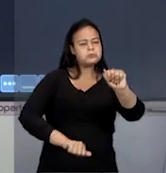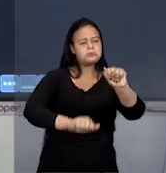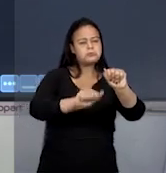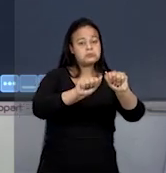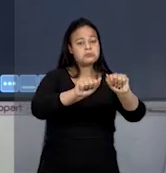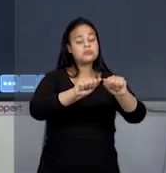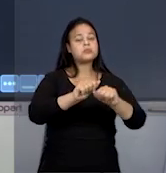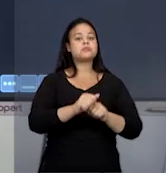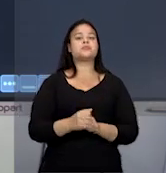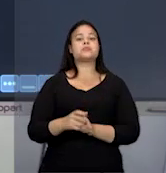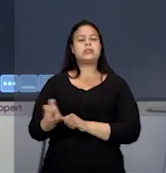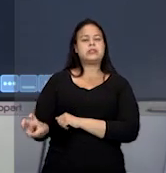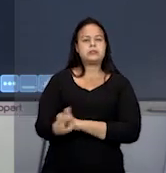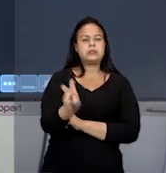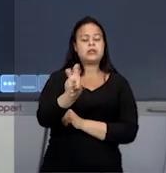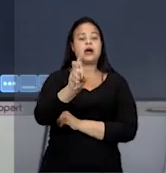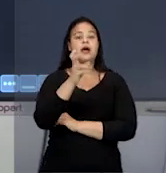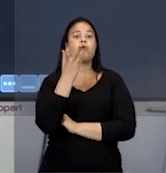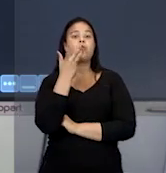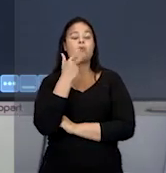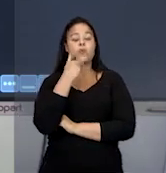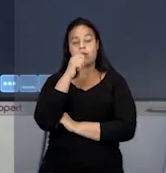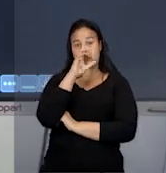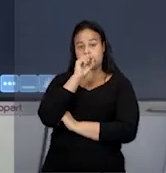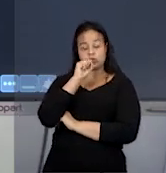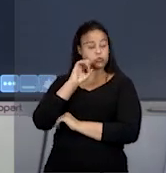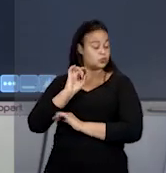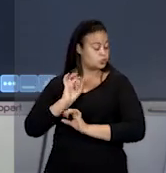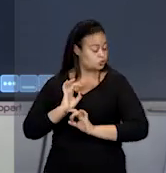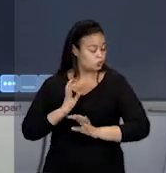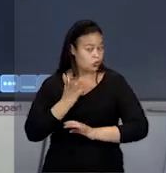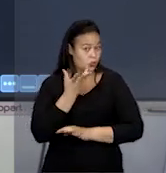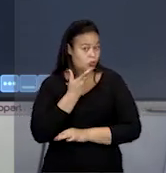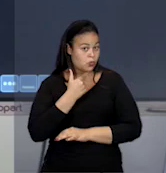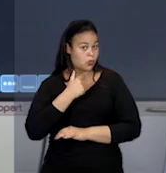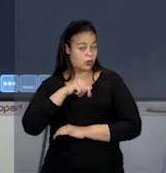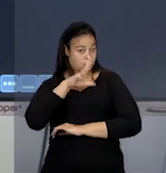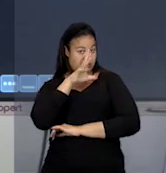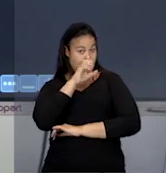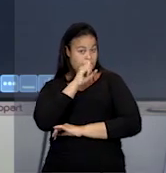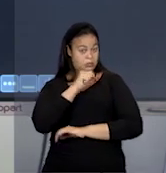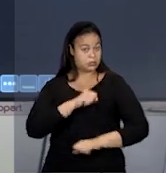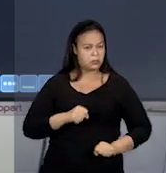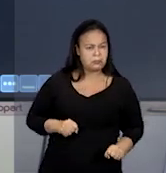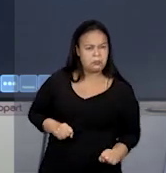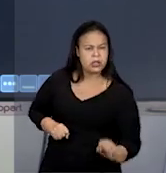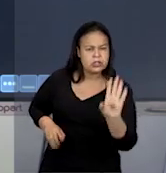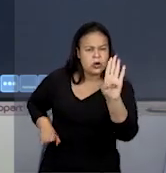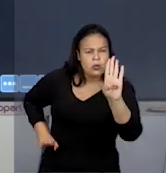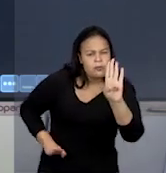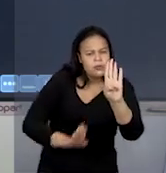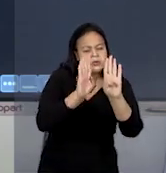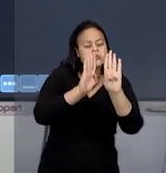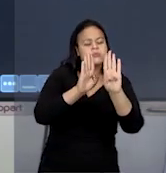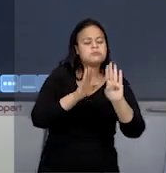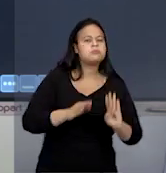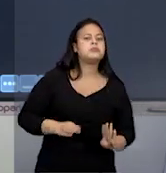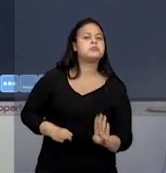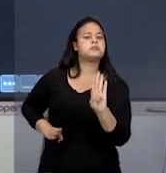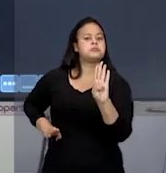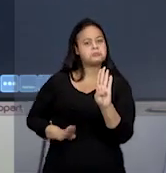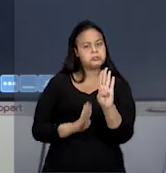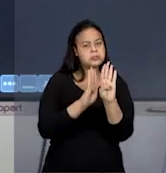cobra laranja, só pigmento laranja. Bezão, bezão ou bezão, bezinho. Para ser selvagem, ela tem que ser